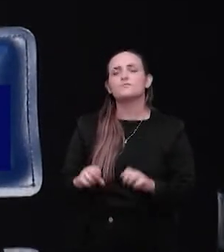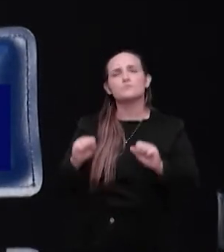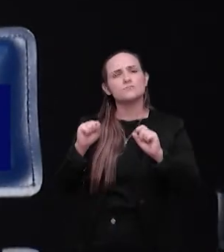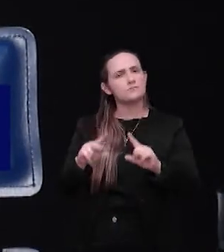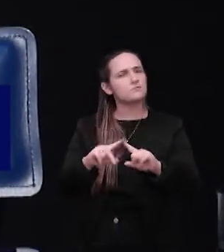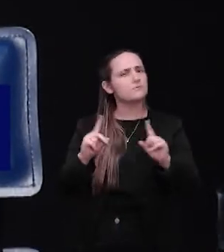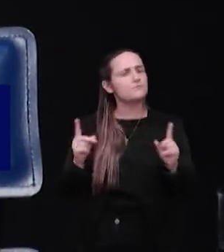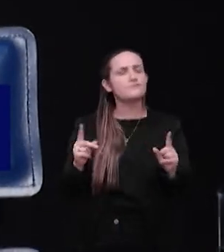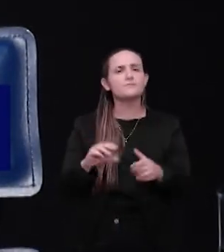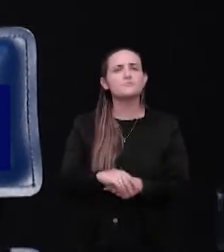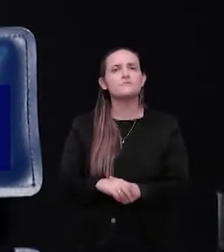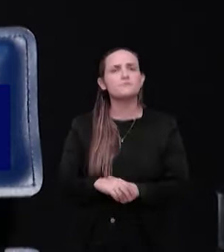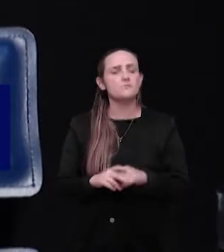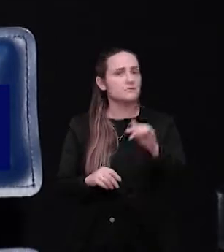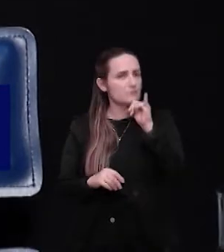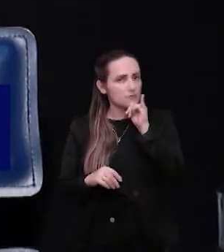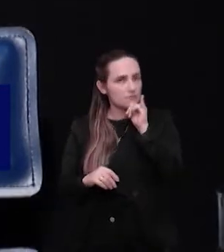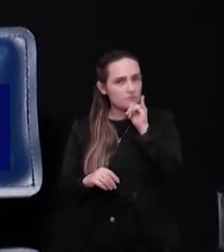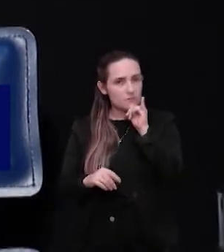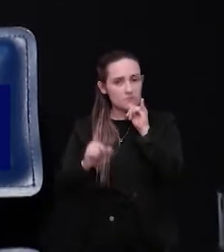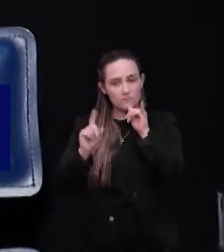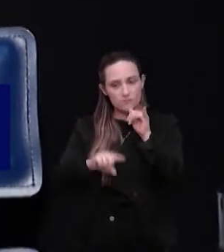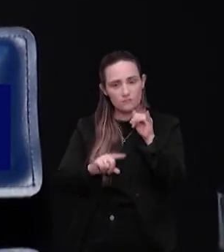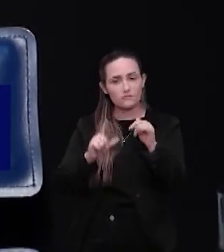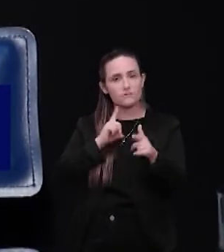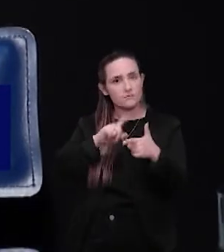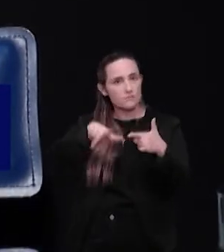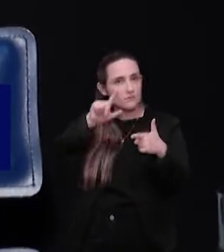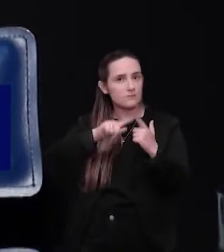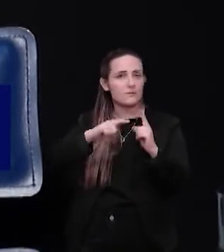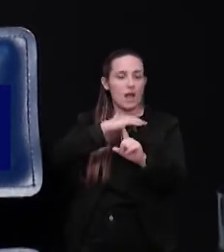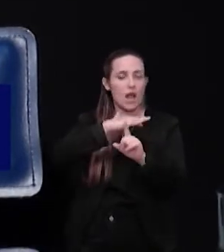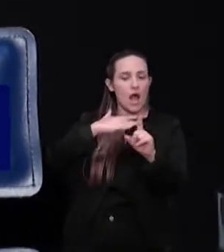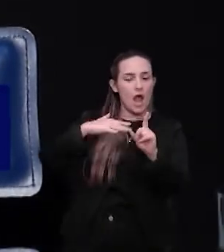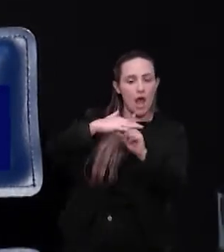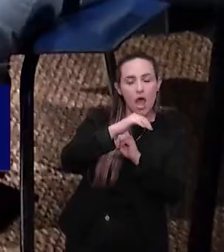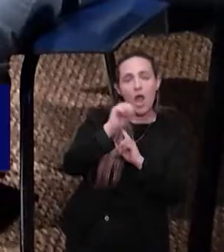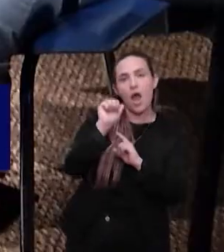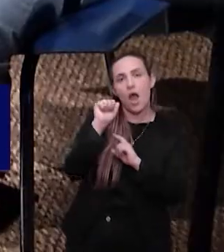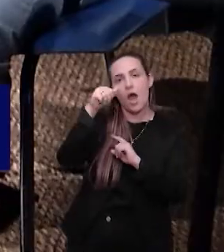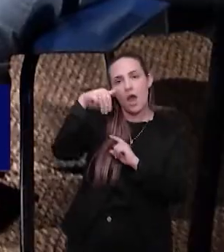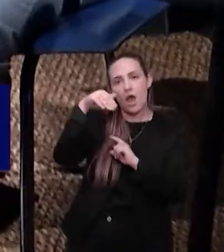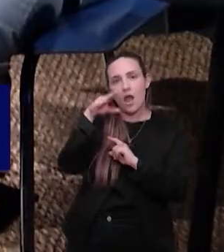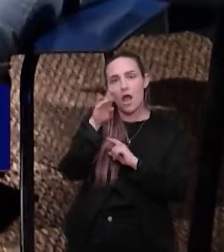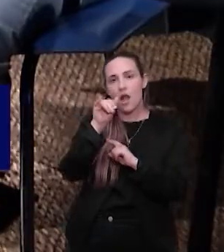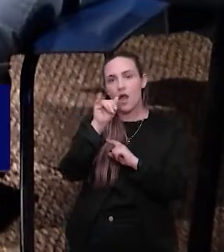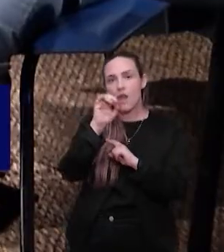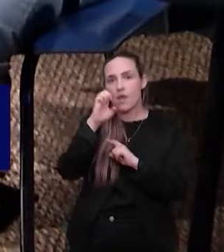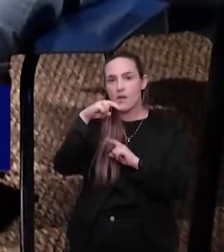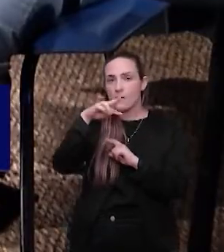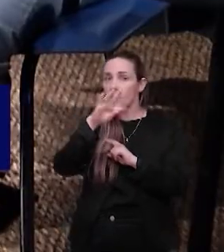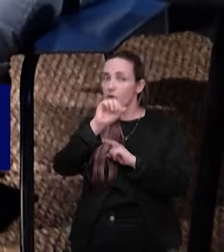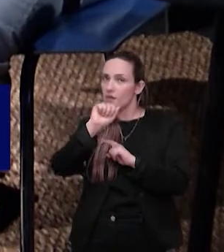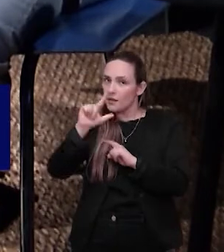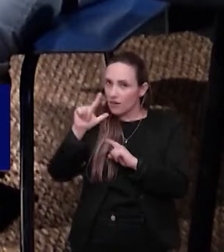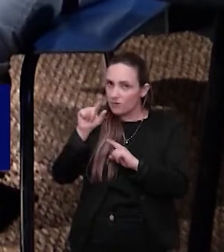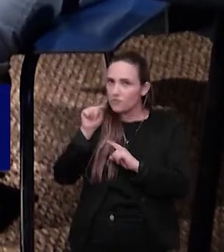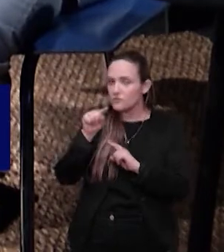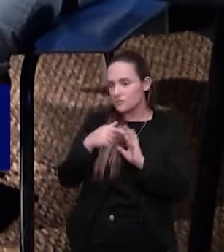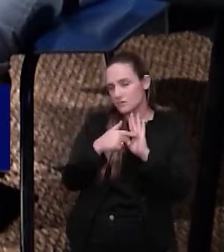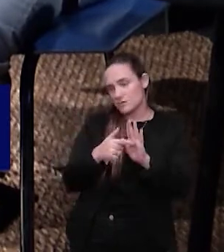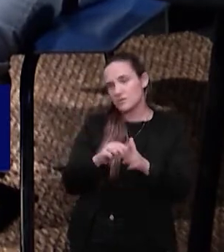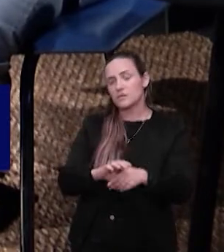muito de júri e tudo, mas a gente sabe que, por exemplo, nessa questão ambiental, o senhor atuava em São Gabriel, mesmo depois em Campo Grande, tem alguma questão que o